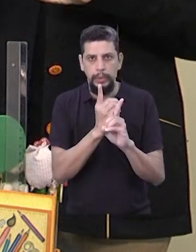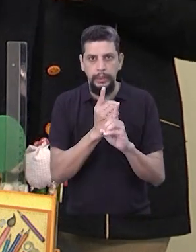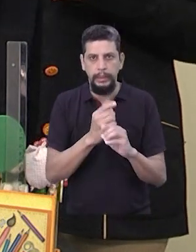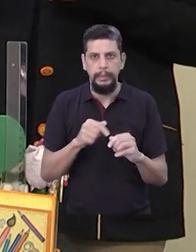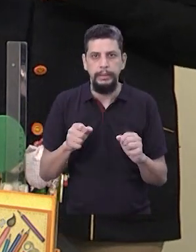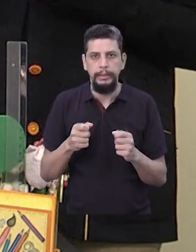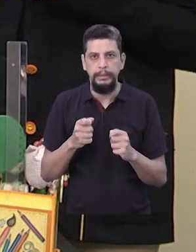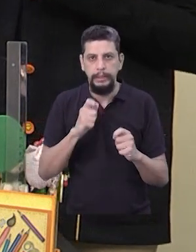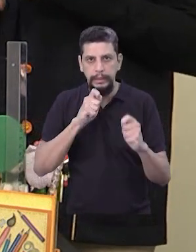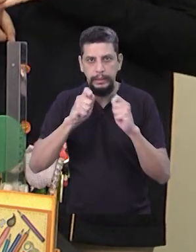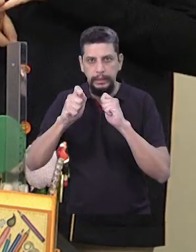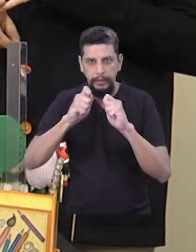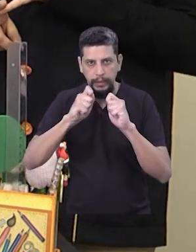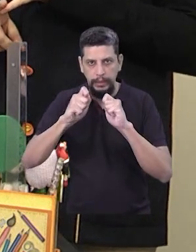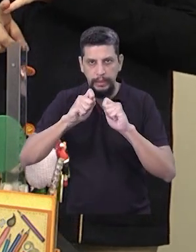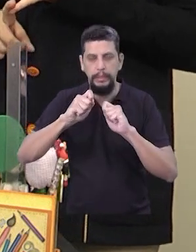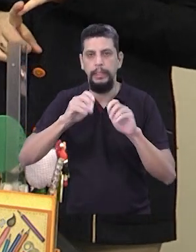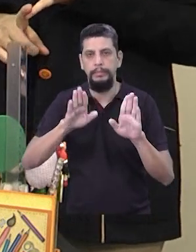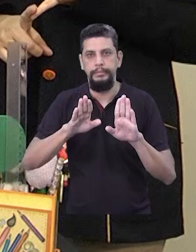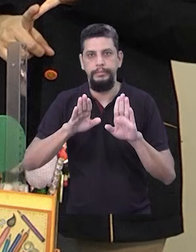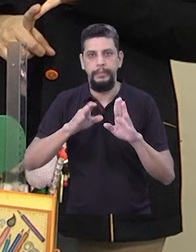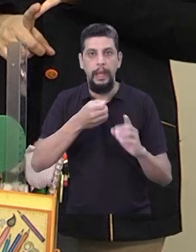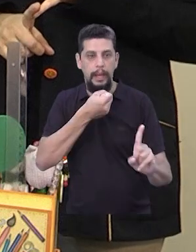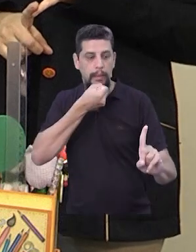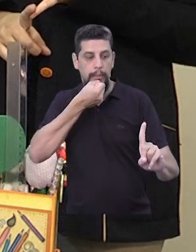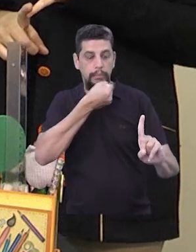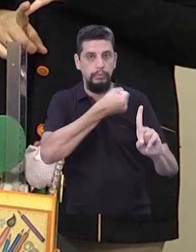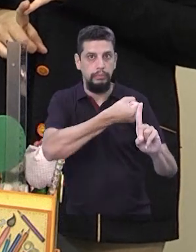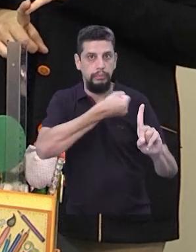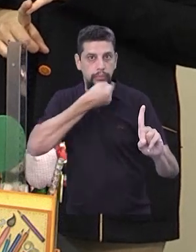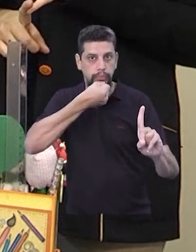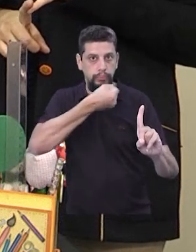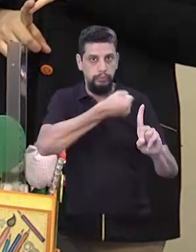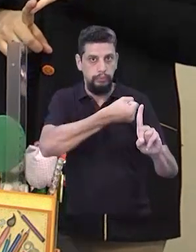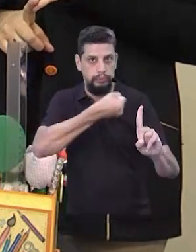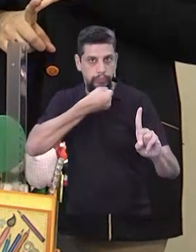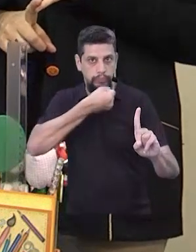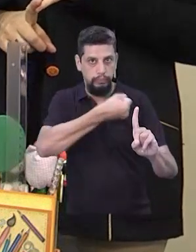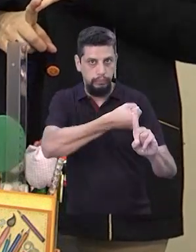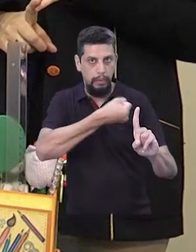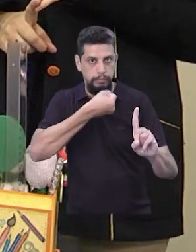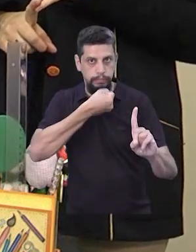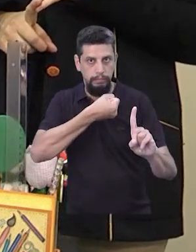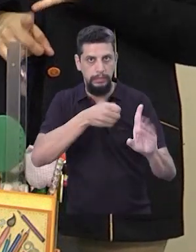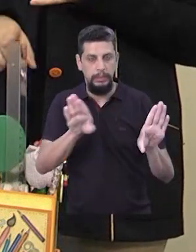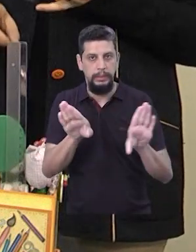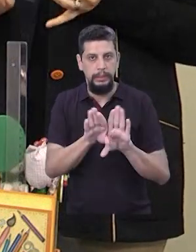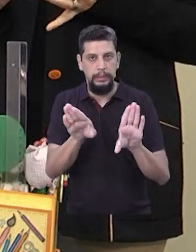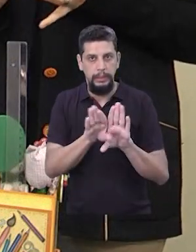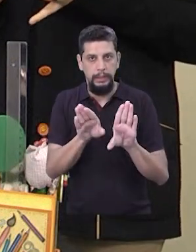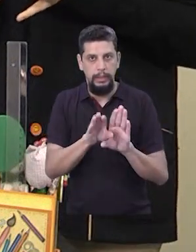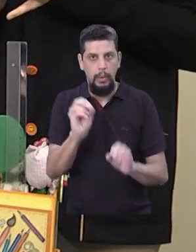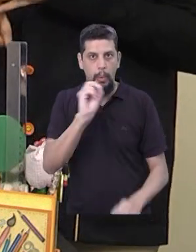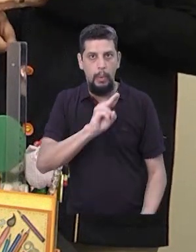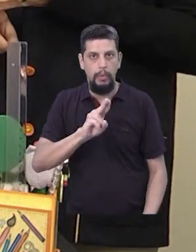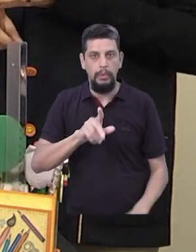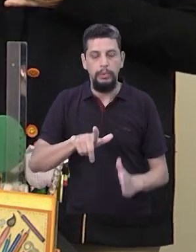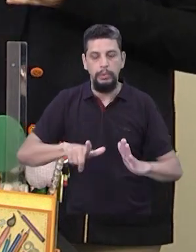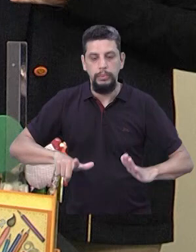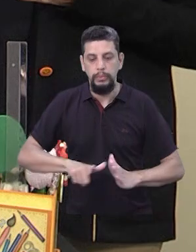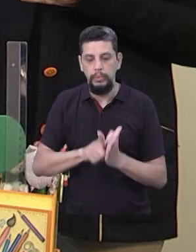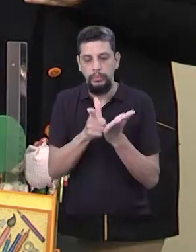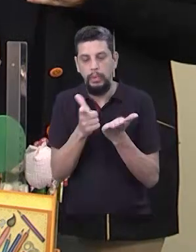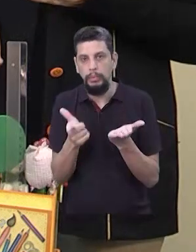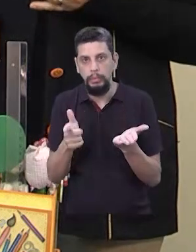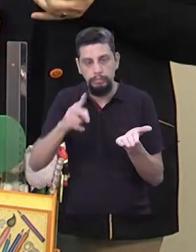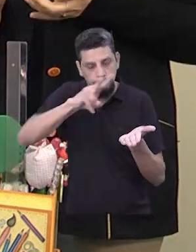entrevista na televisão, então ela é filmada, né? Então ela pode ter sido filmada, ou no jornal,